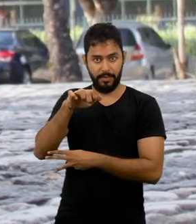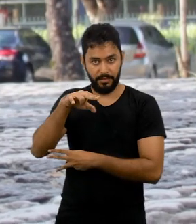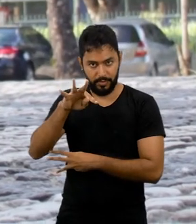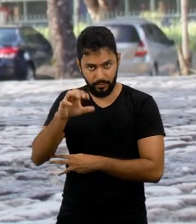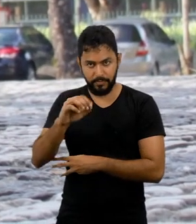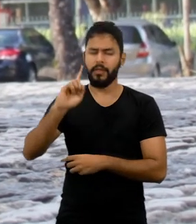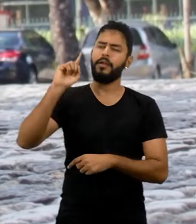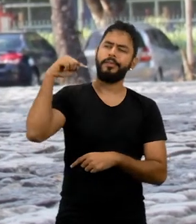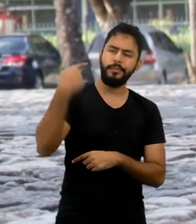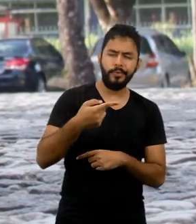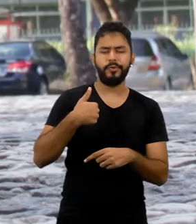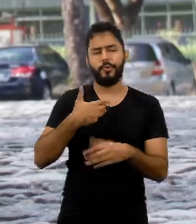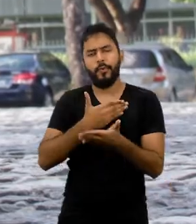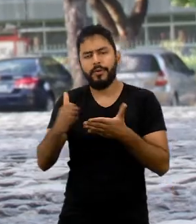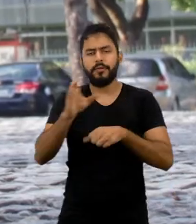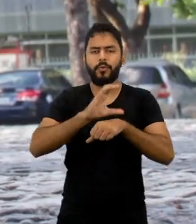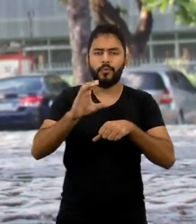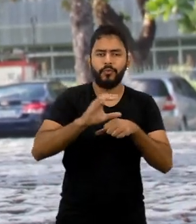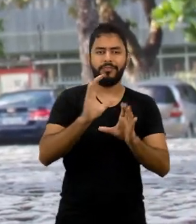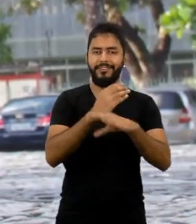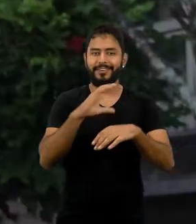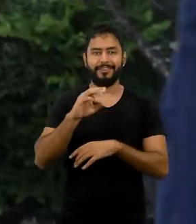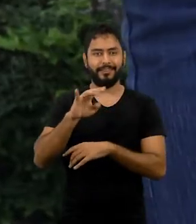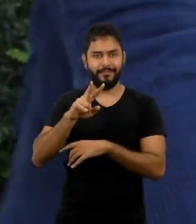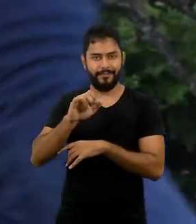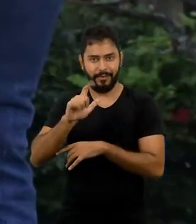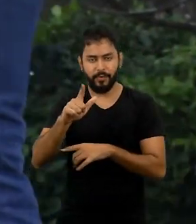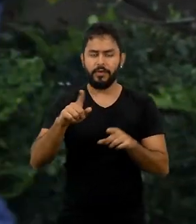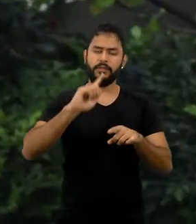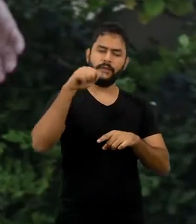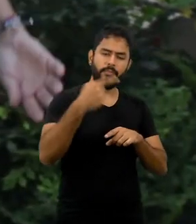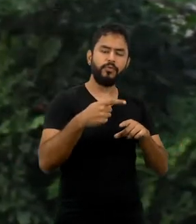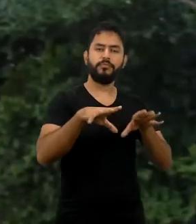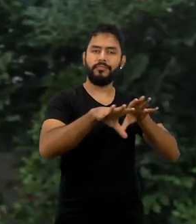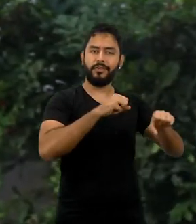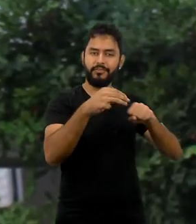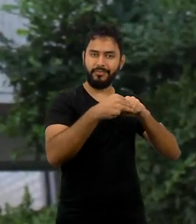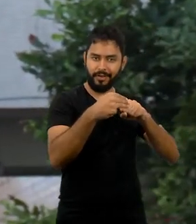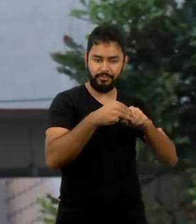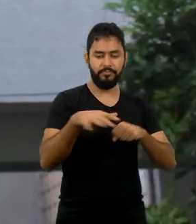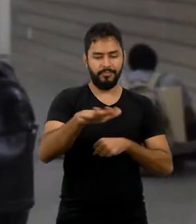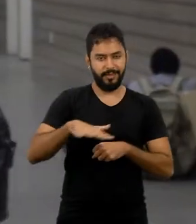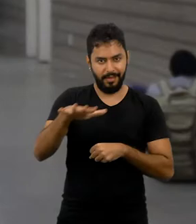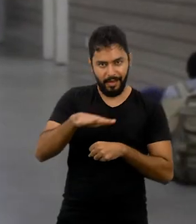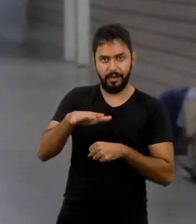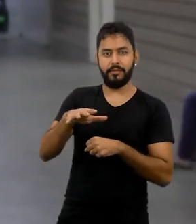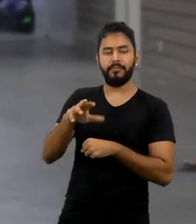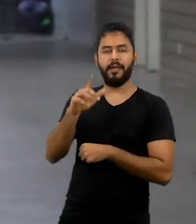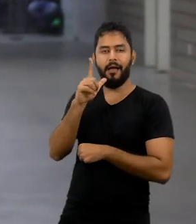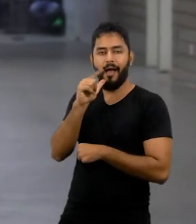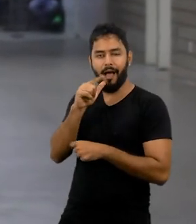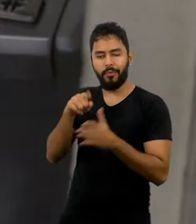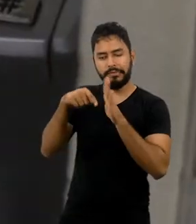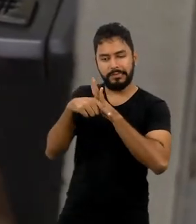civil. Depois eu fiz mestrado e doutorado na área de recursos hídricos e tecnologia ambiental. Além da sala de aula,